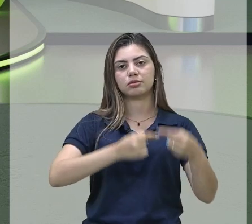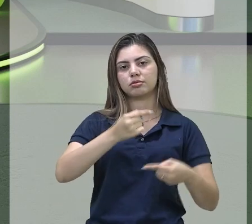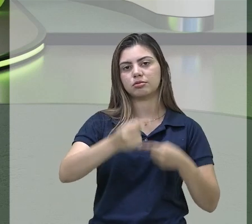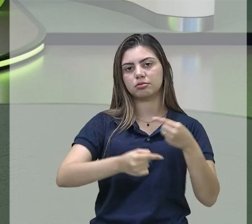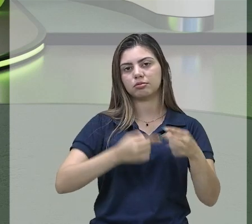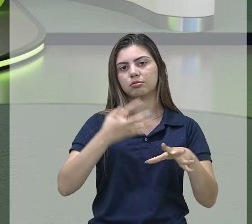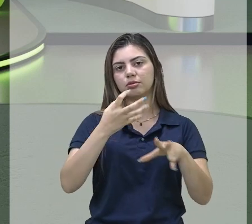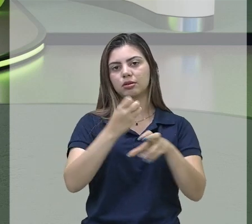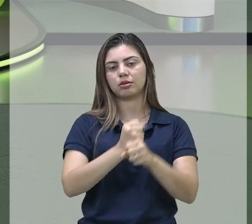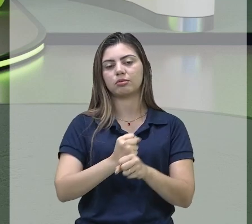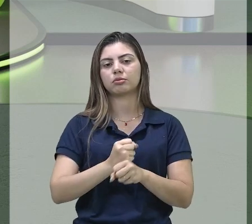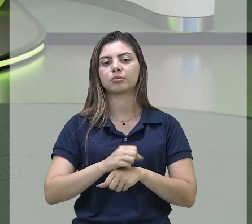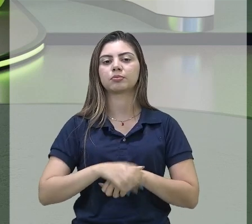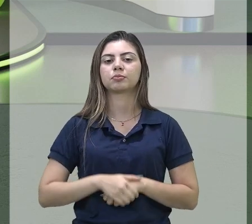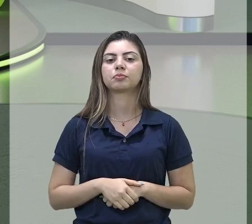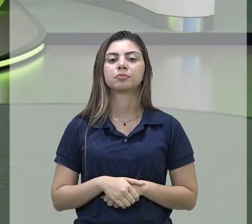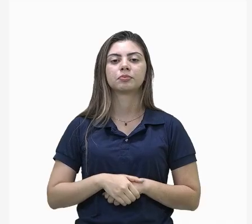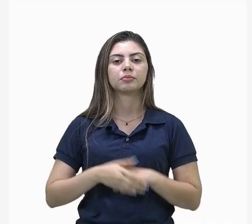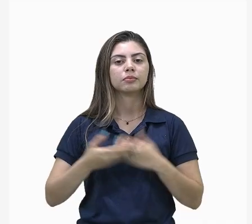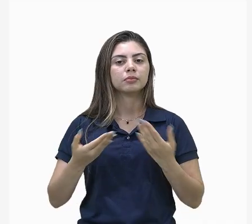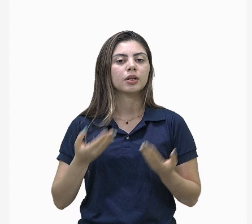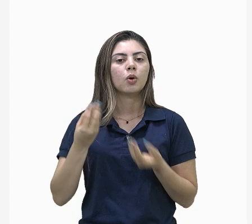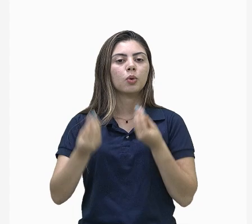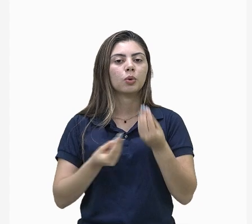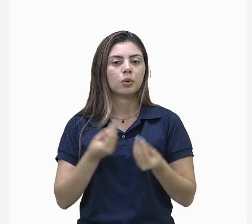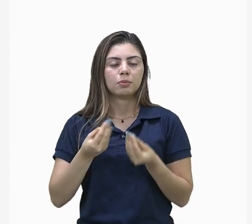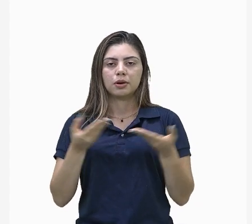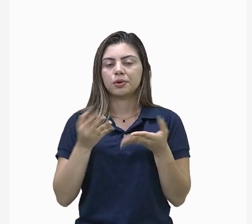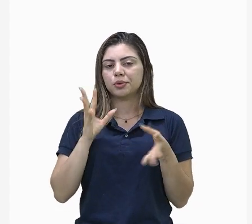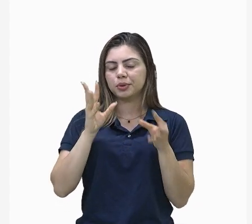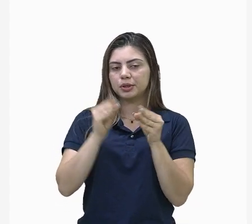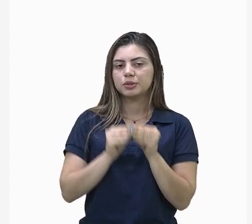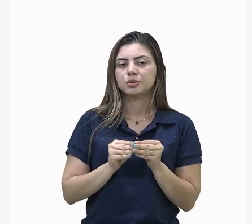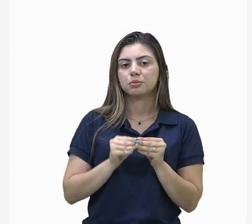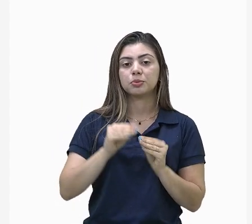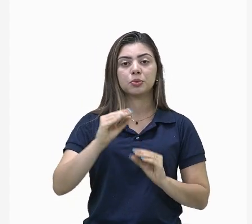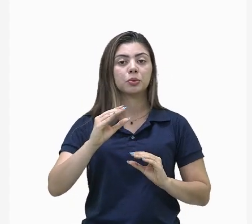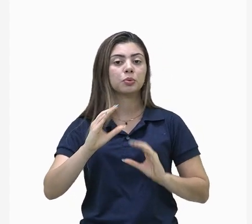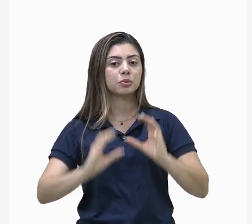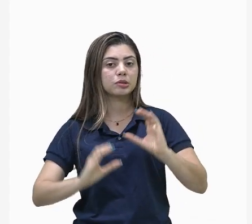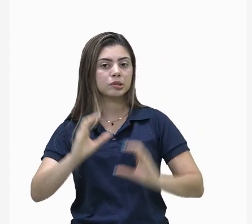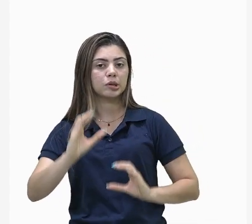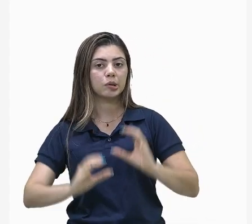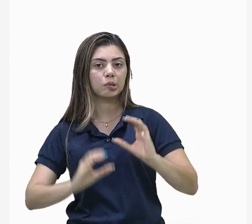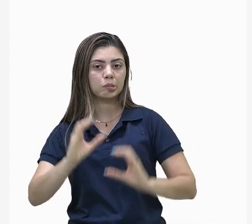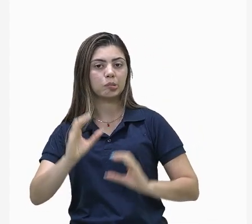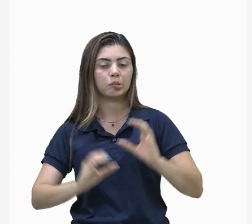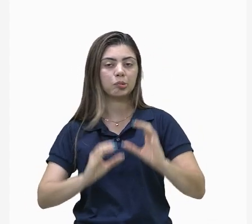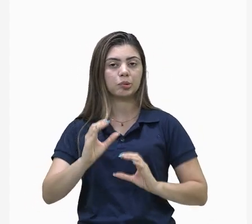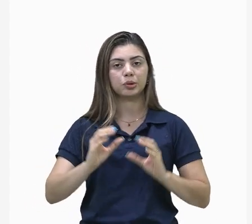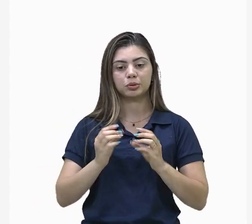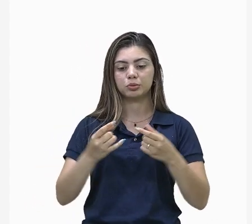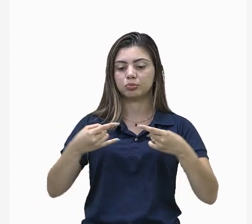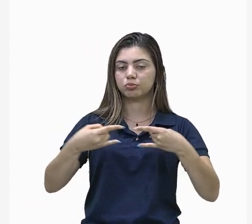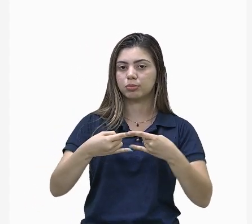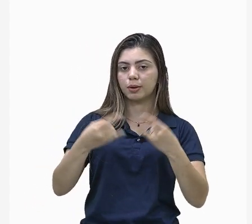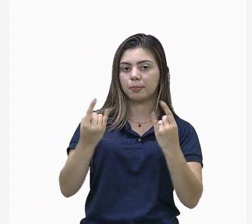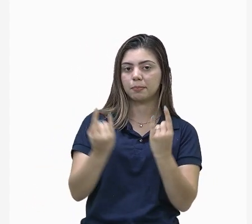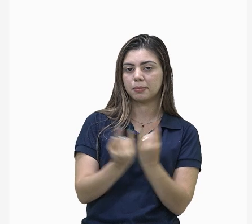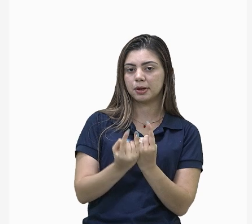Logo, definindo aí, temos que o circuito elétrico misto possui tanto